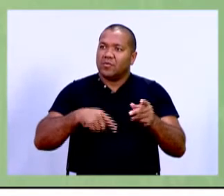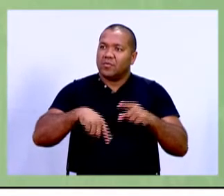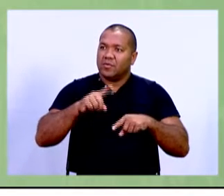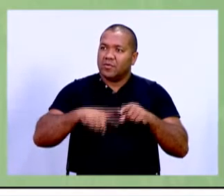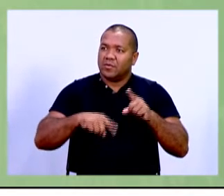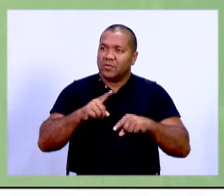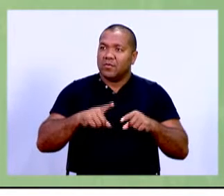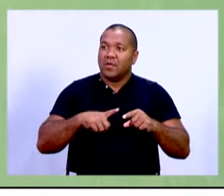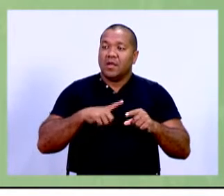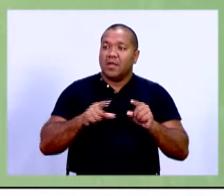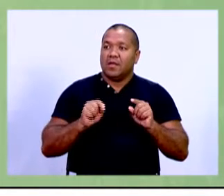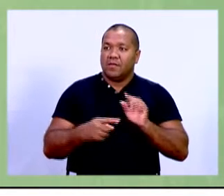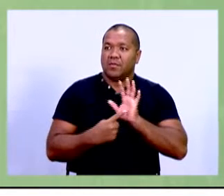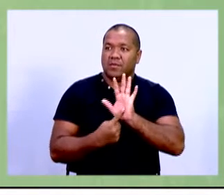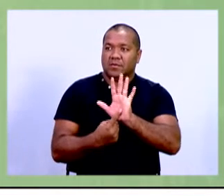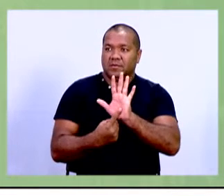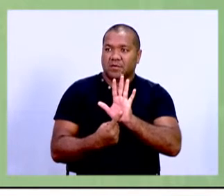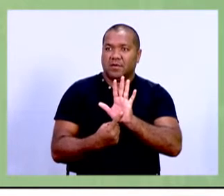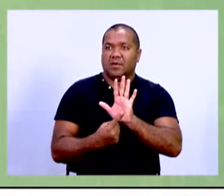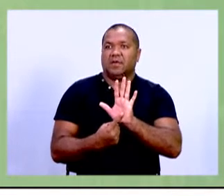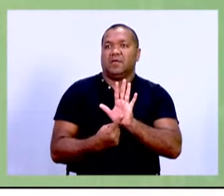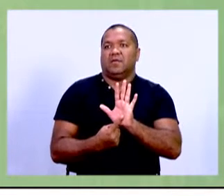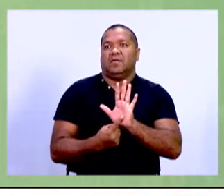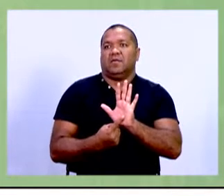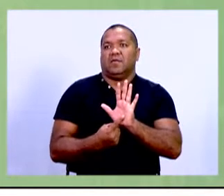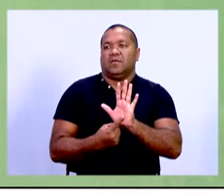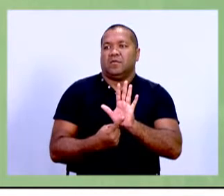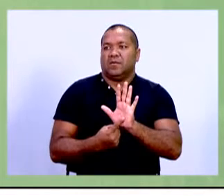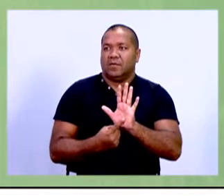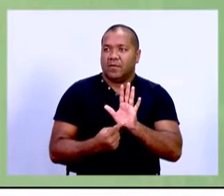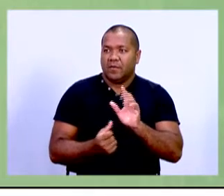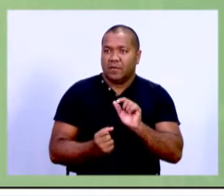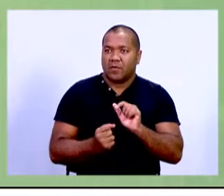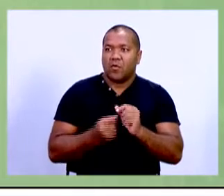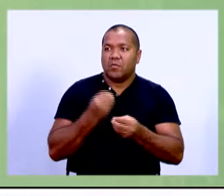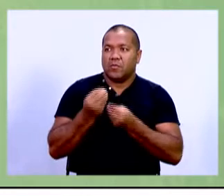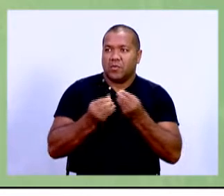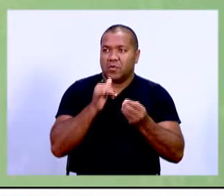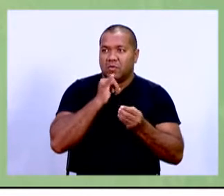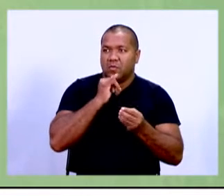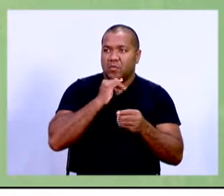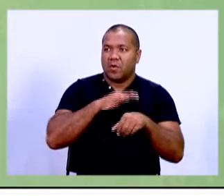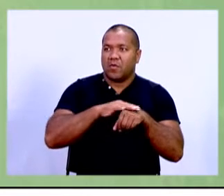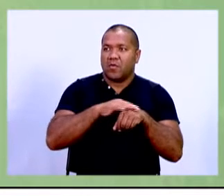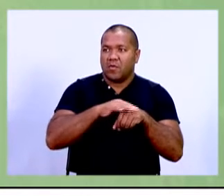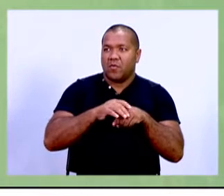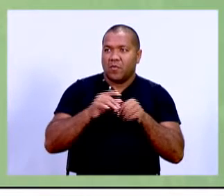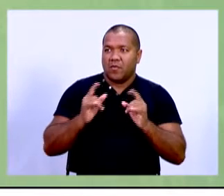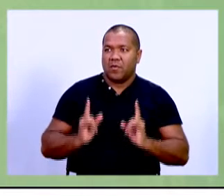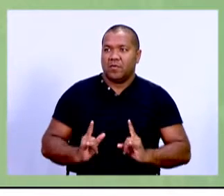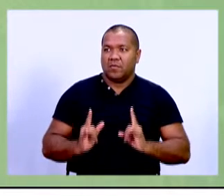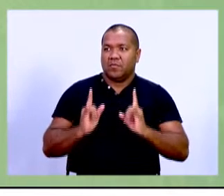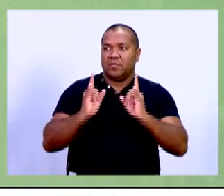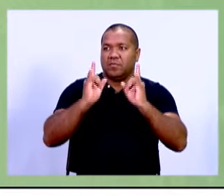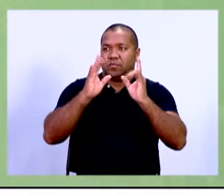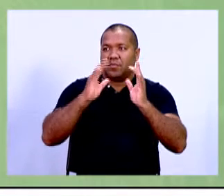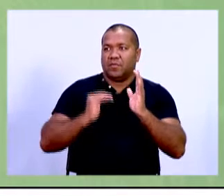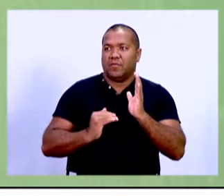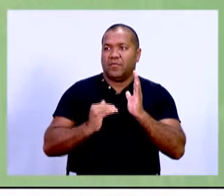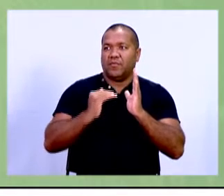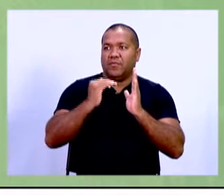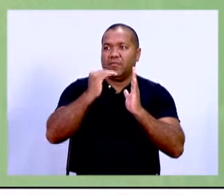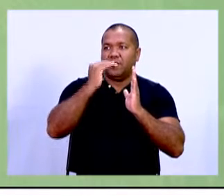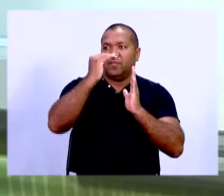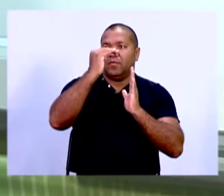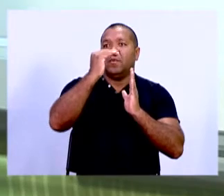gente em uma forma sucinta, como se fosse uma conversa de elevador. Espero que vocês lembrem disso.